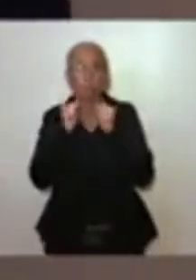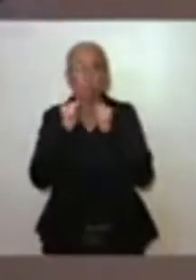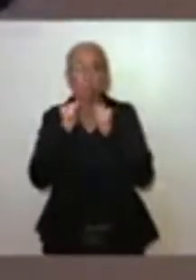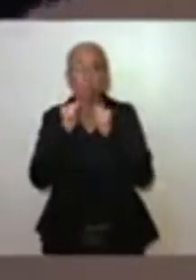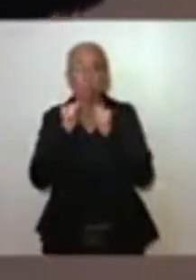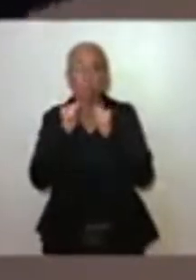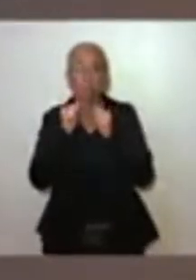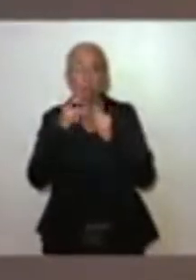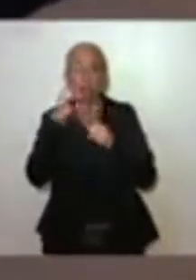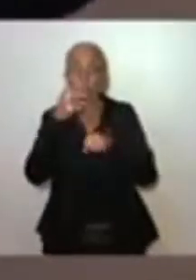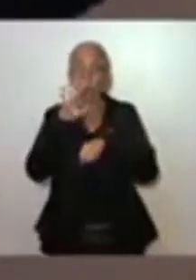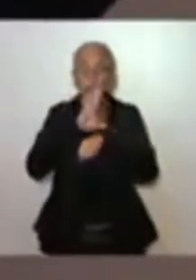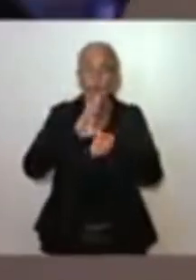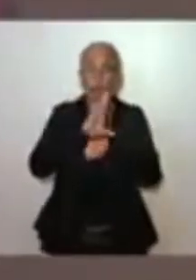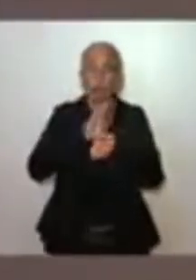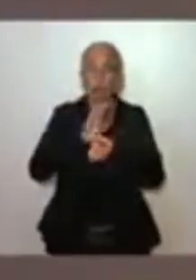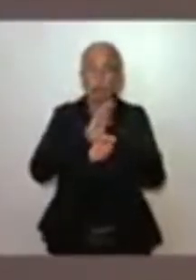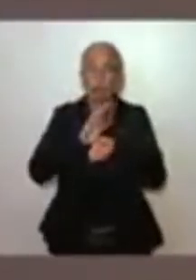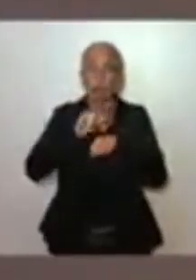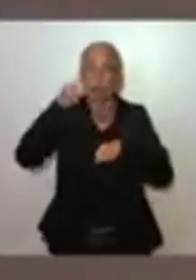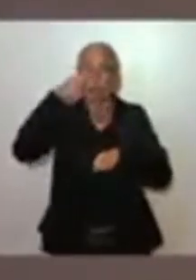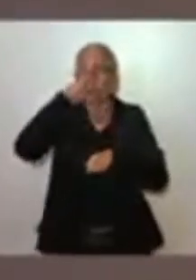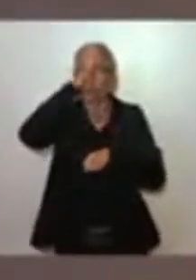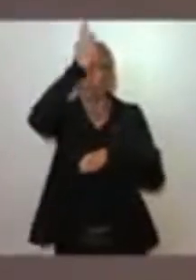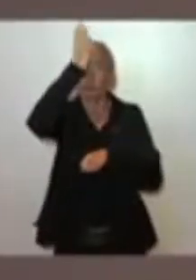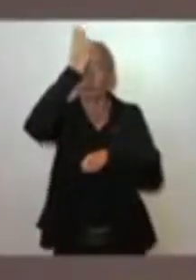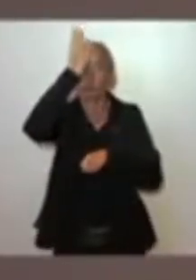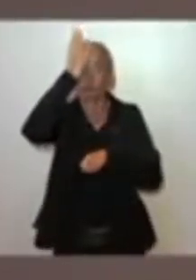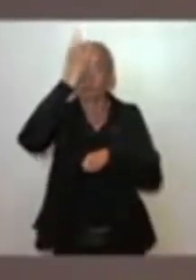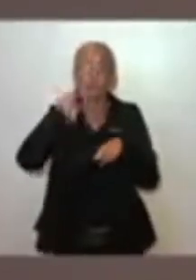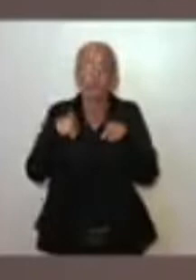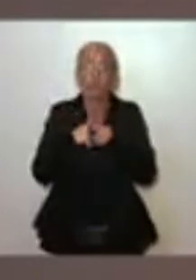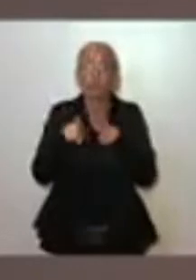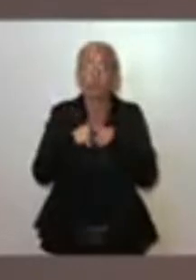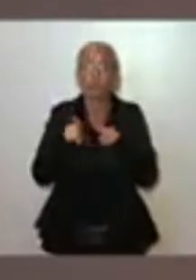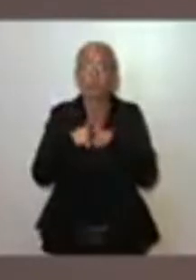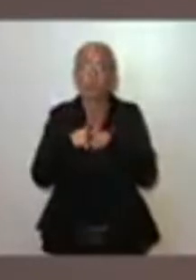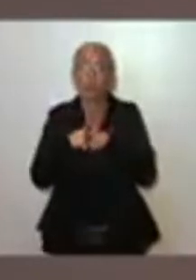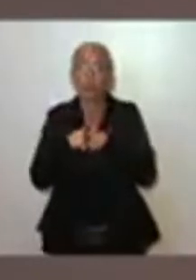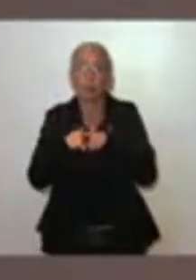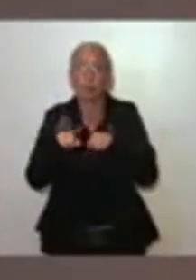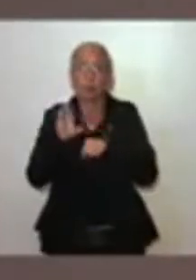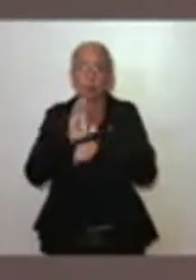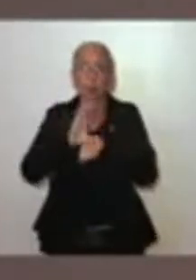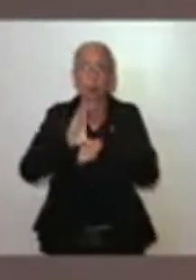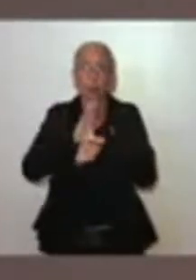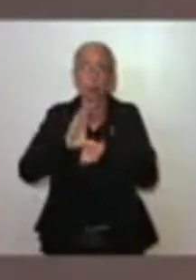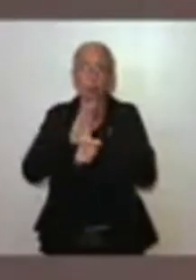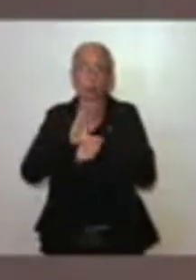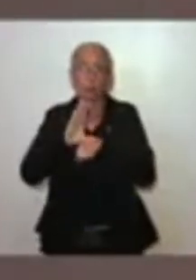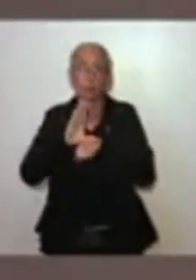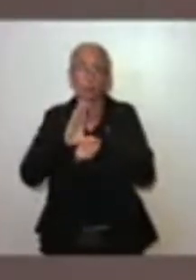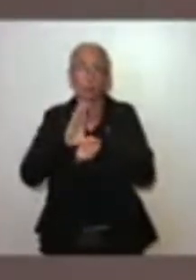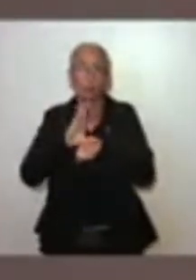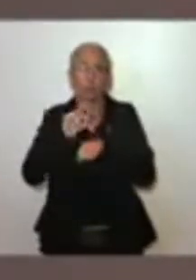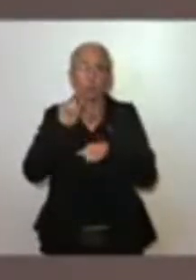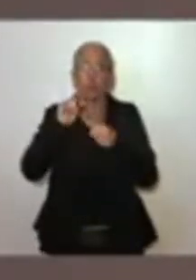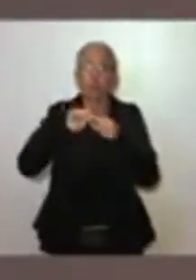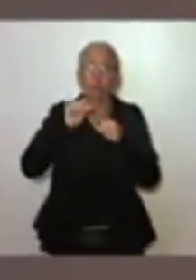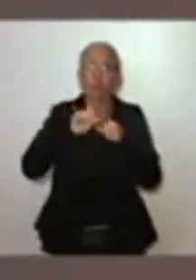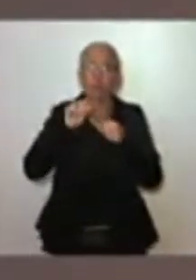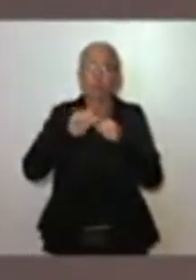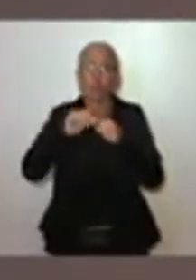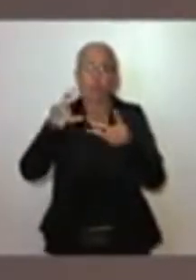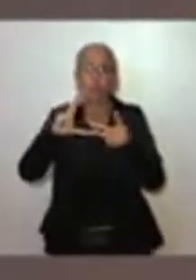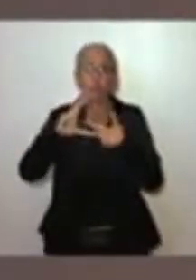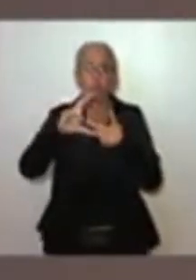de declarar em condicionar um ato do Presidente da República ou de declarar inconstitucional um ato do Poder Legislativo